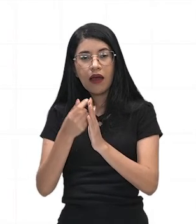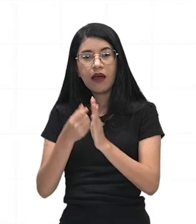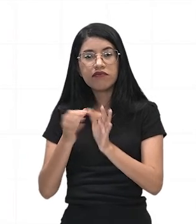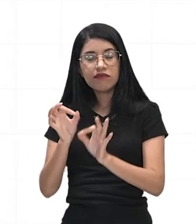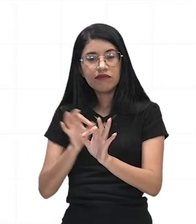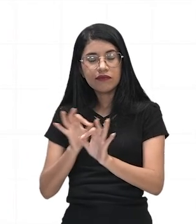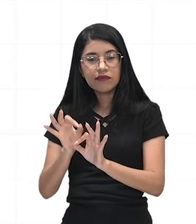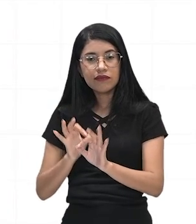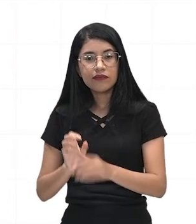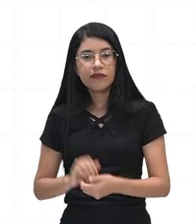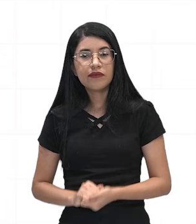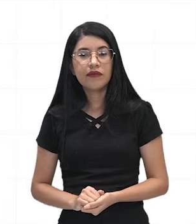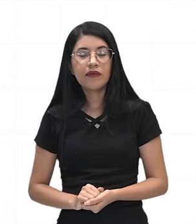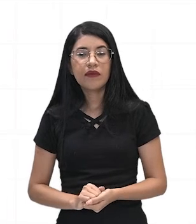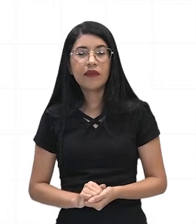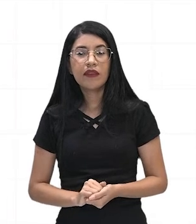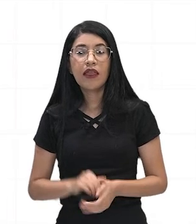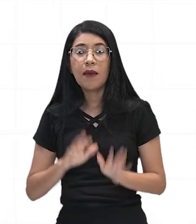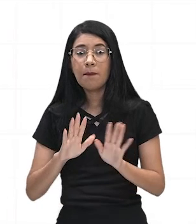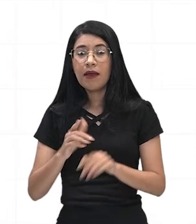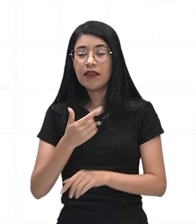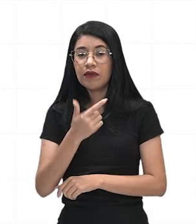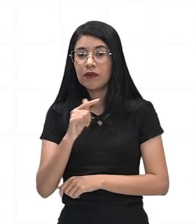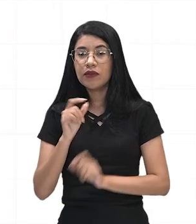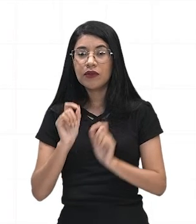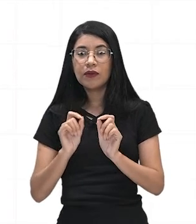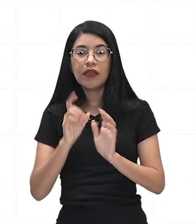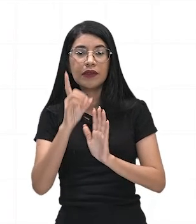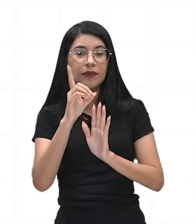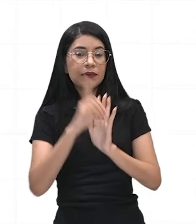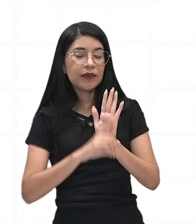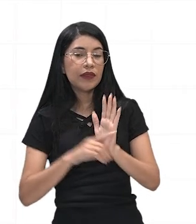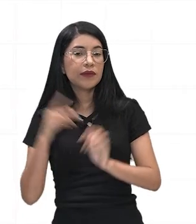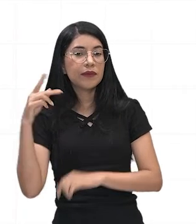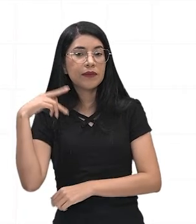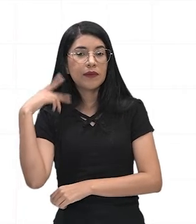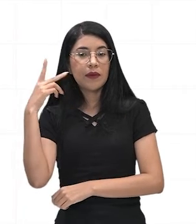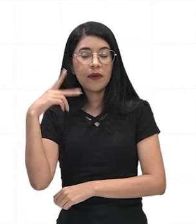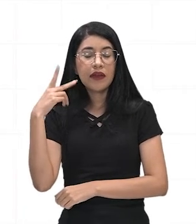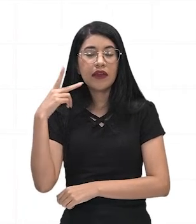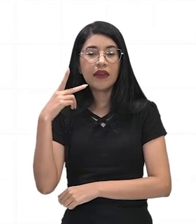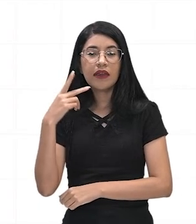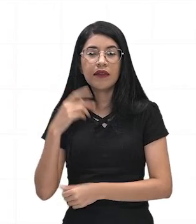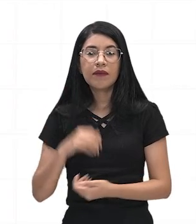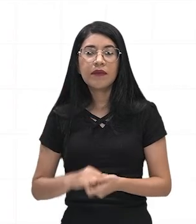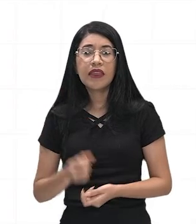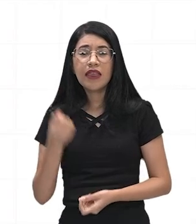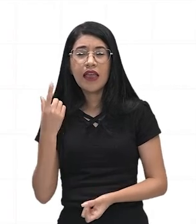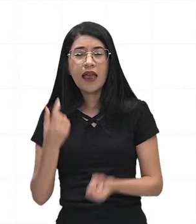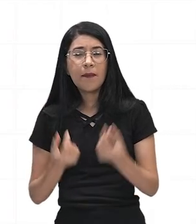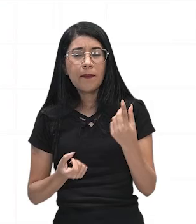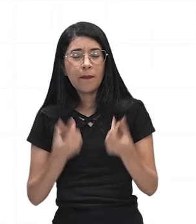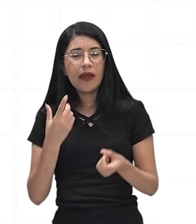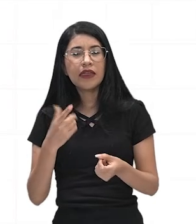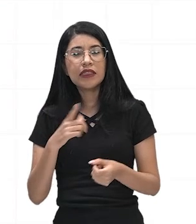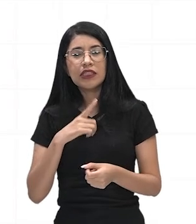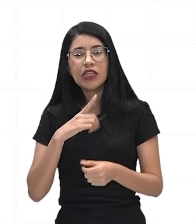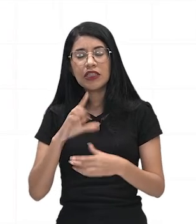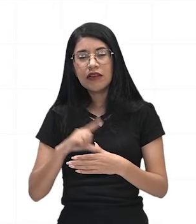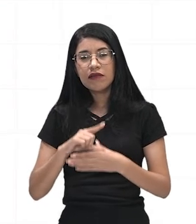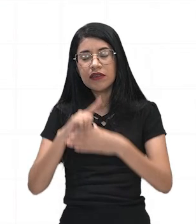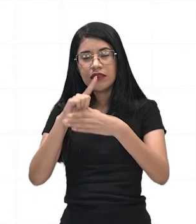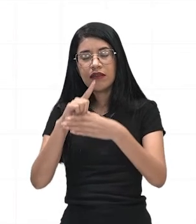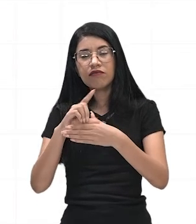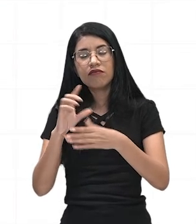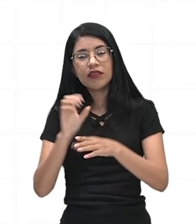domésticas. No entanto, elas não tinham direitos políticos e raramente ocupavam cargos de